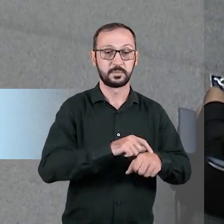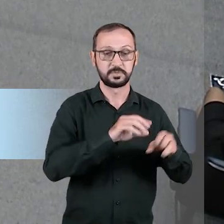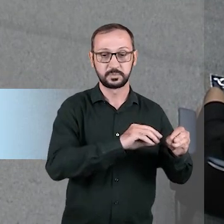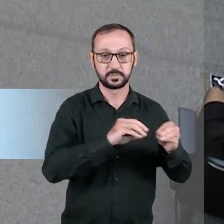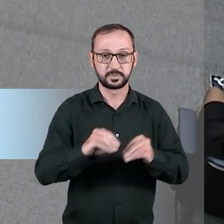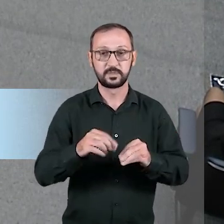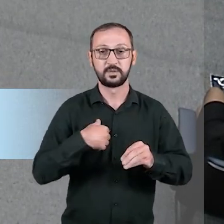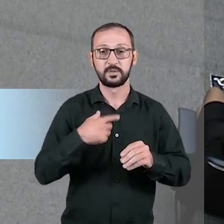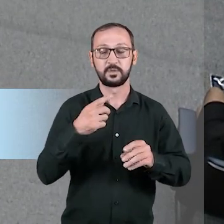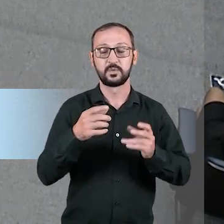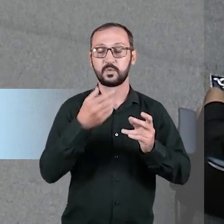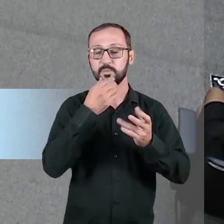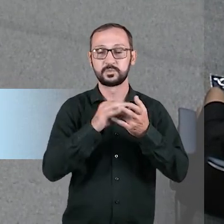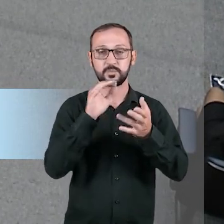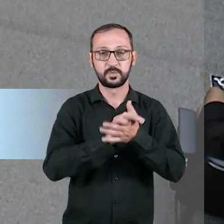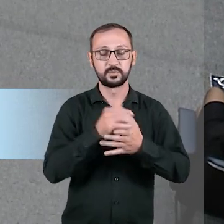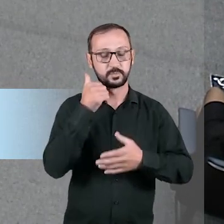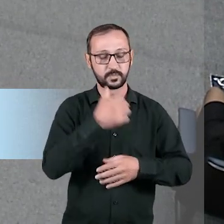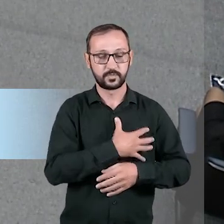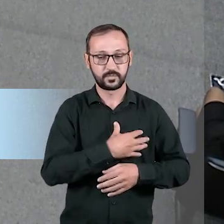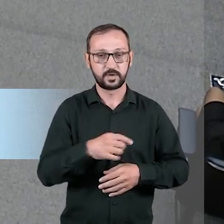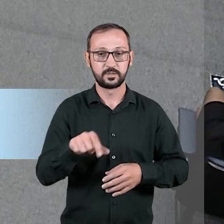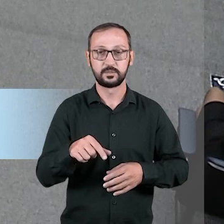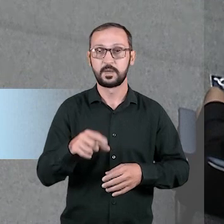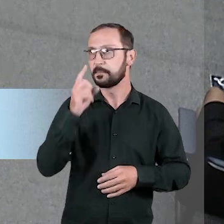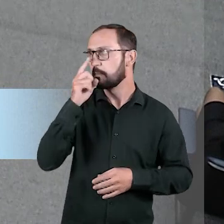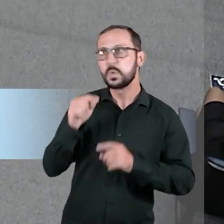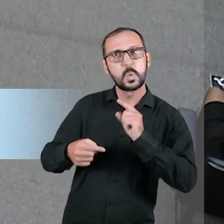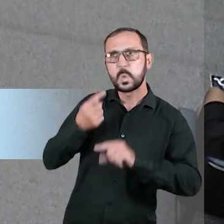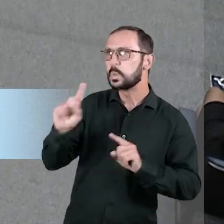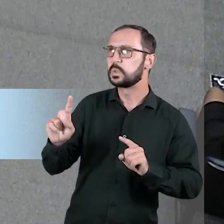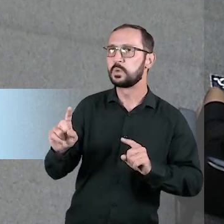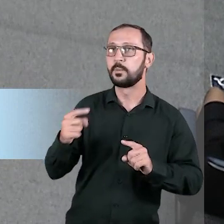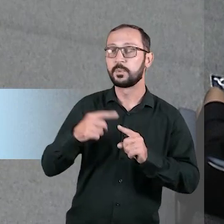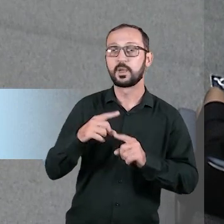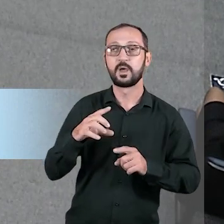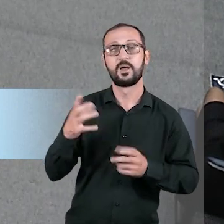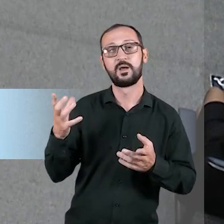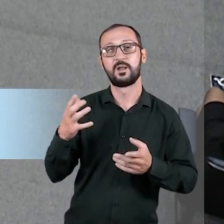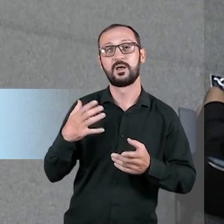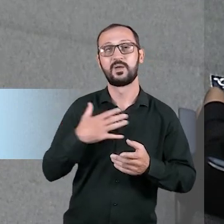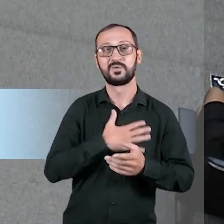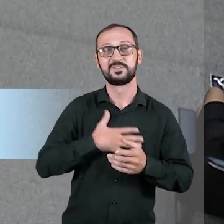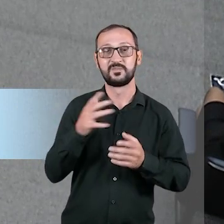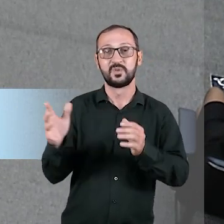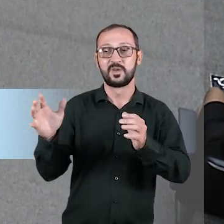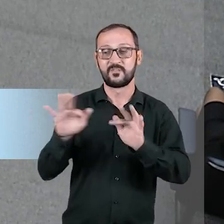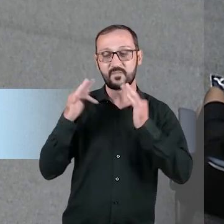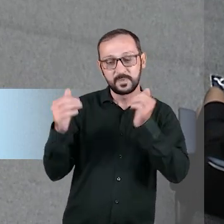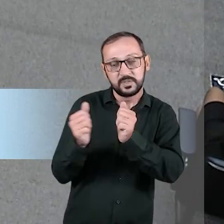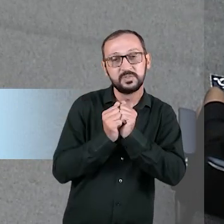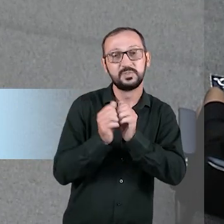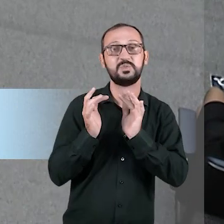se mudou para cá, eu, meu marido e minha filha, ela foi radicalmente contra, porque ela gostava de